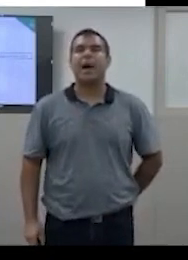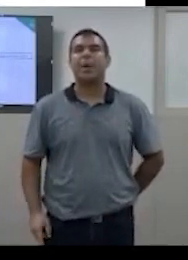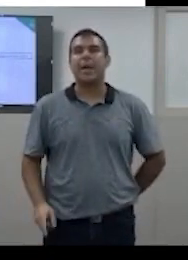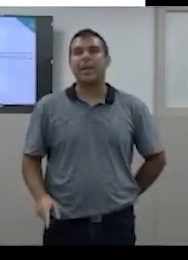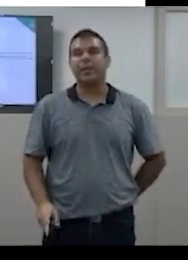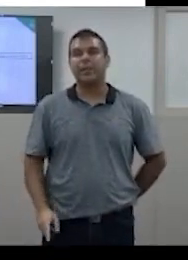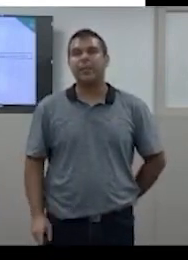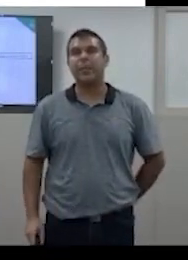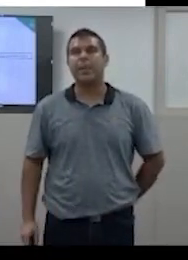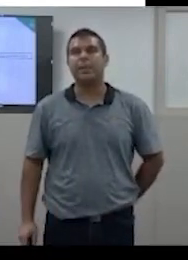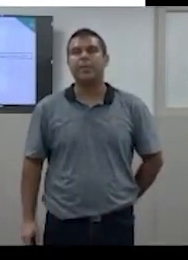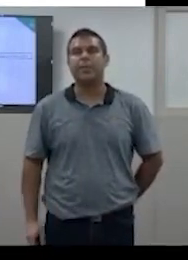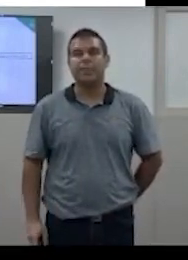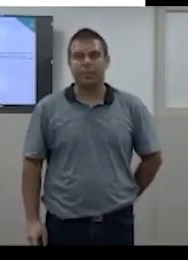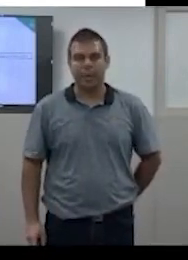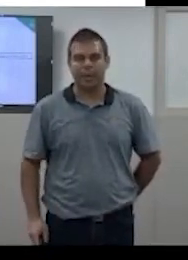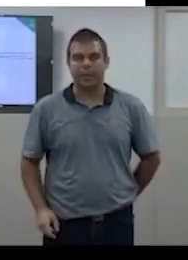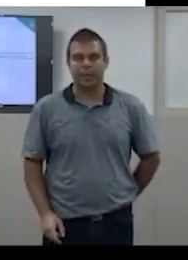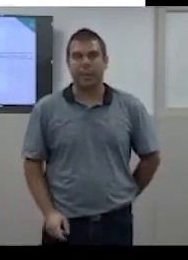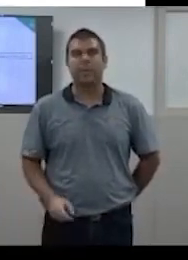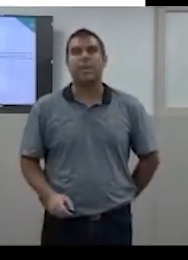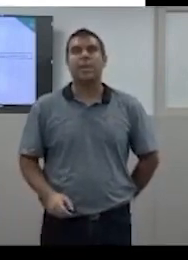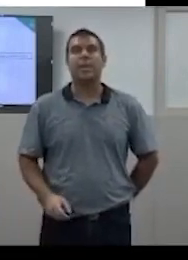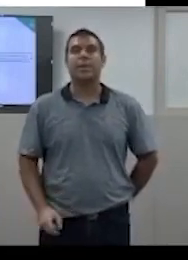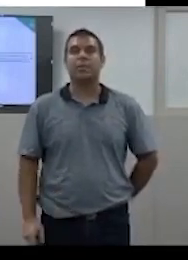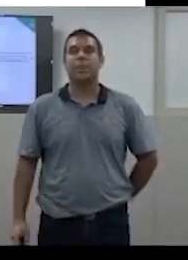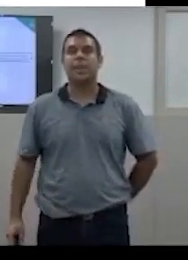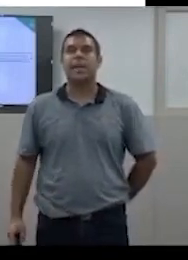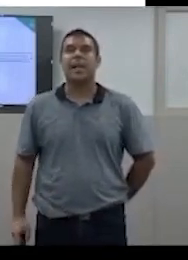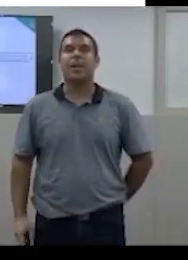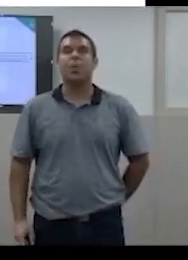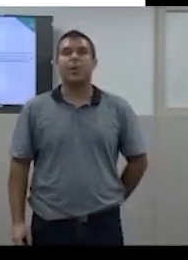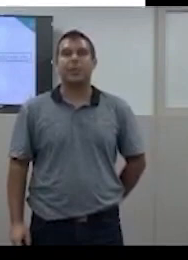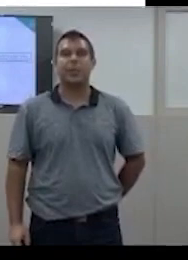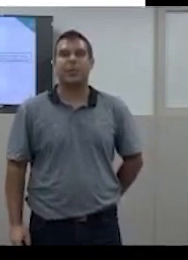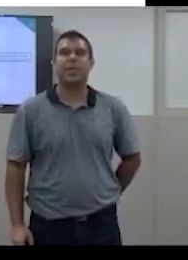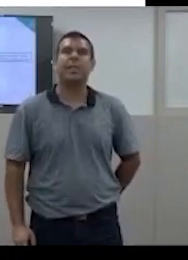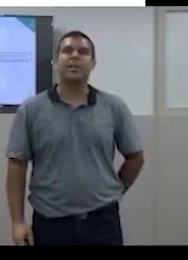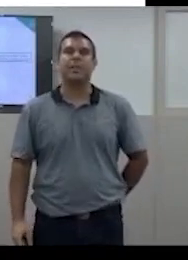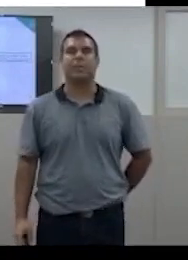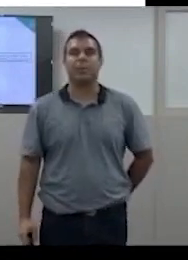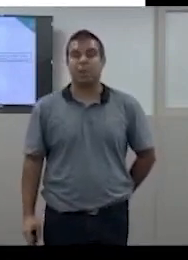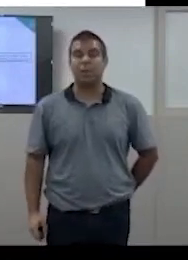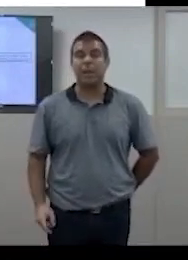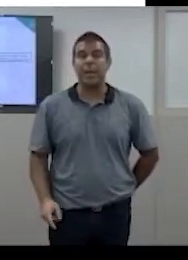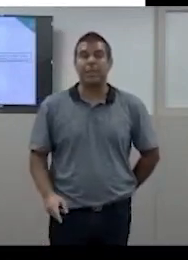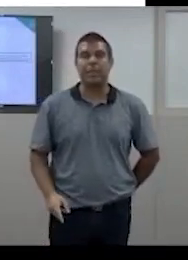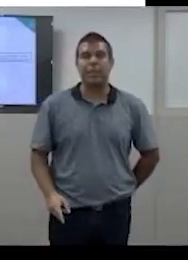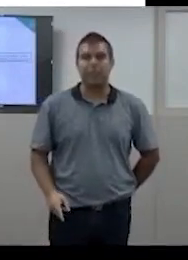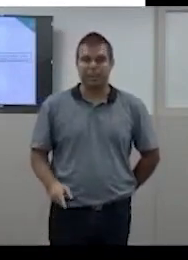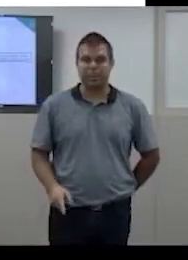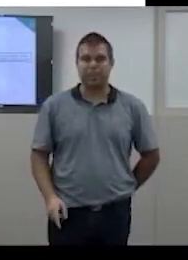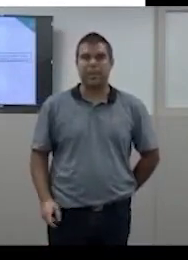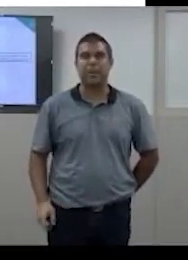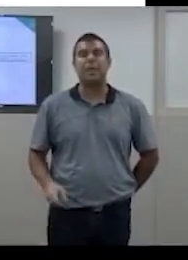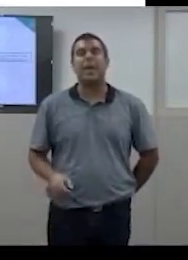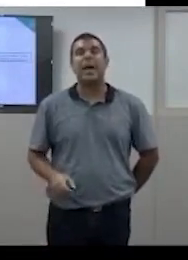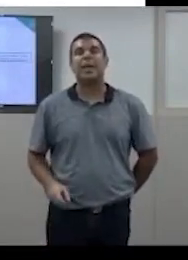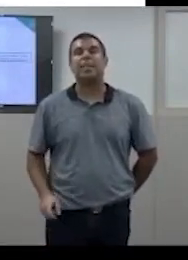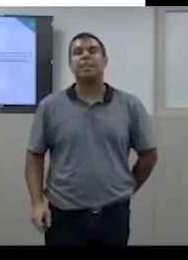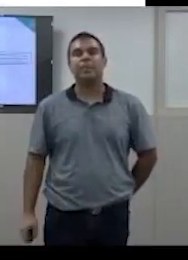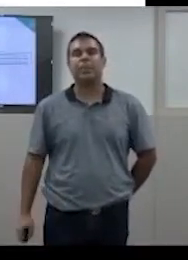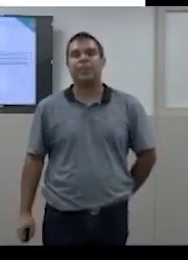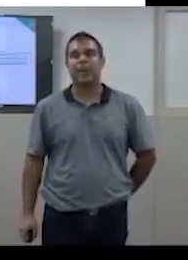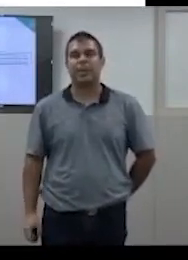trecho A, água exclusivamente no estado sólido, certo? Trecho B, ela coexiste entre estado sólido e estado líquido,